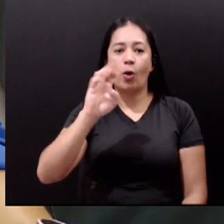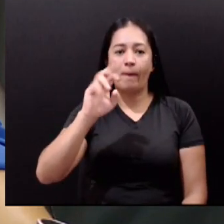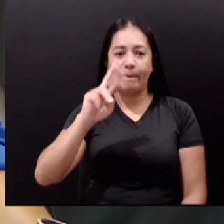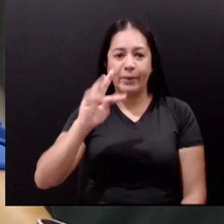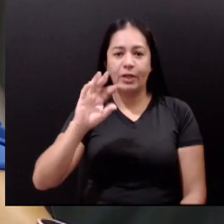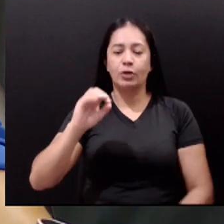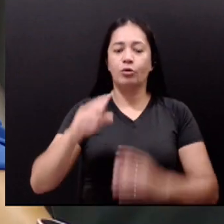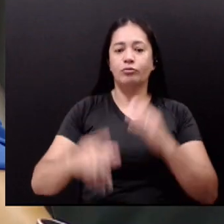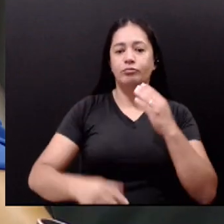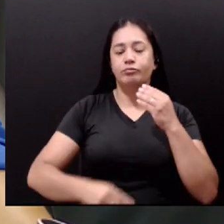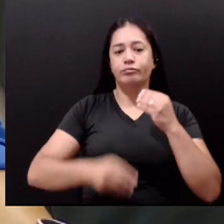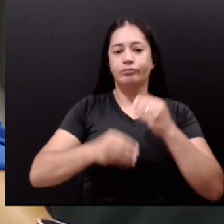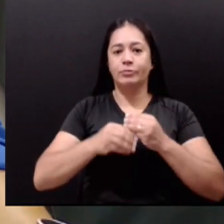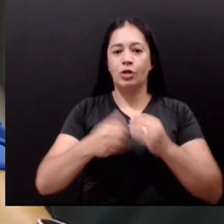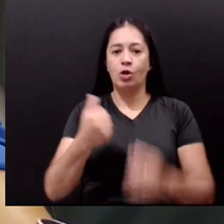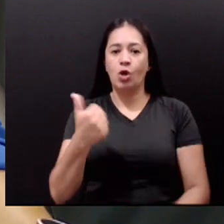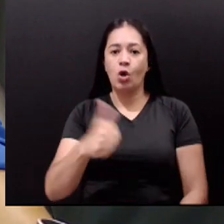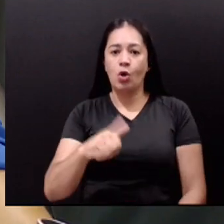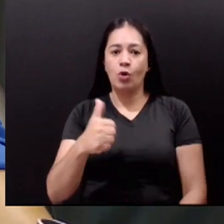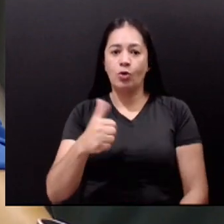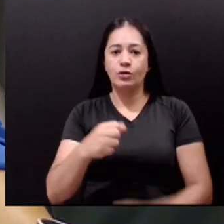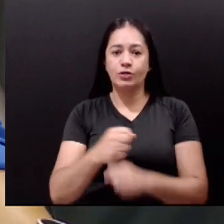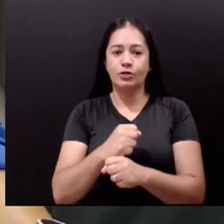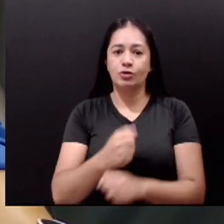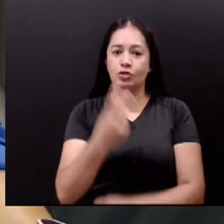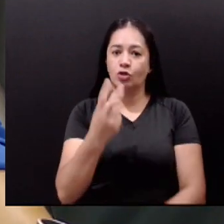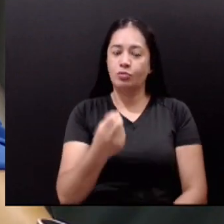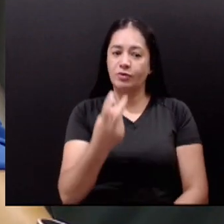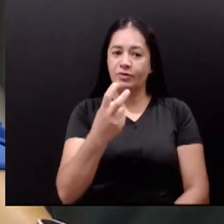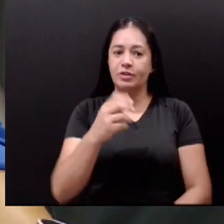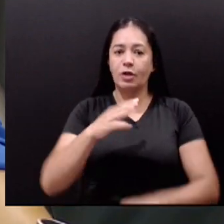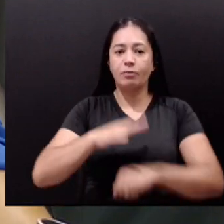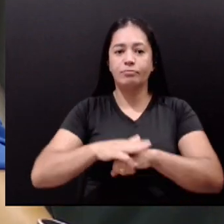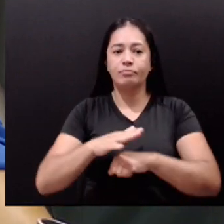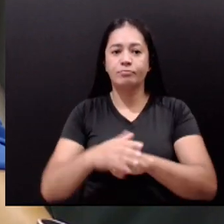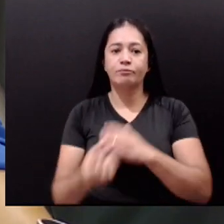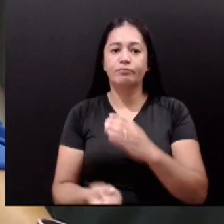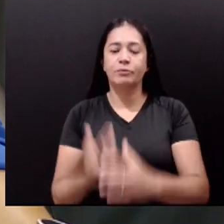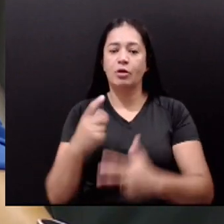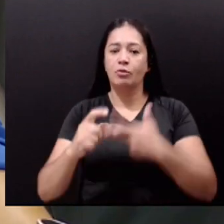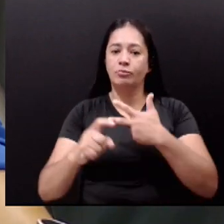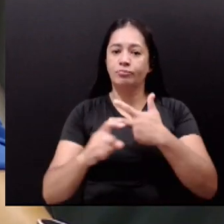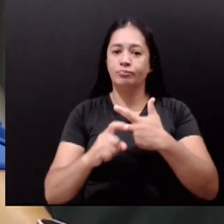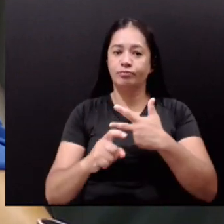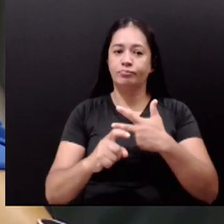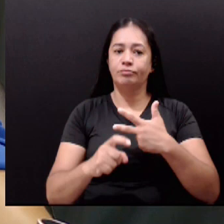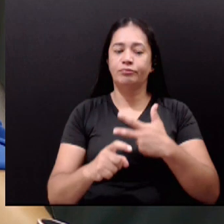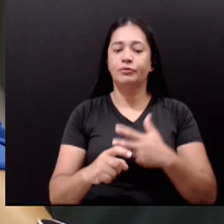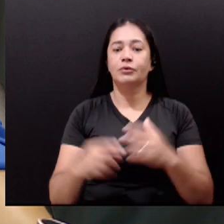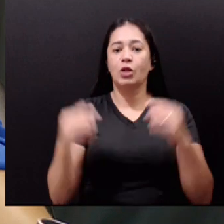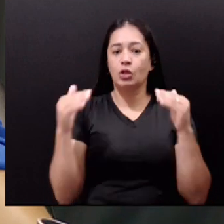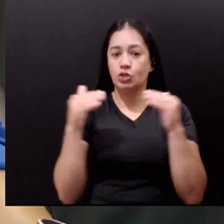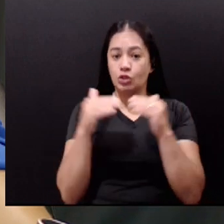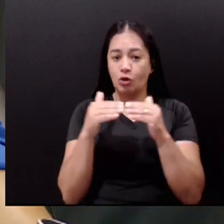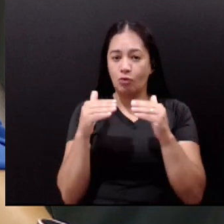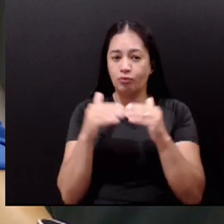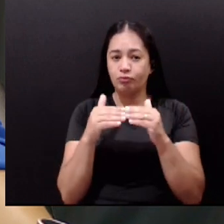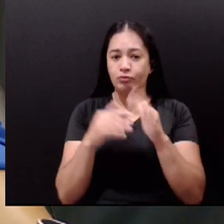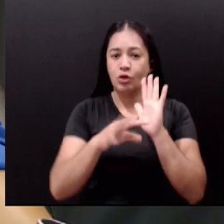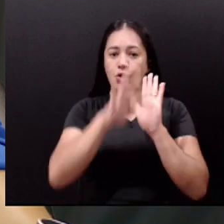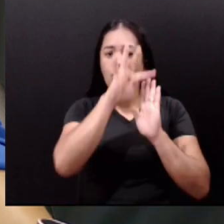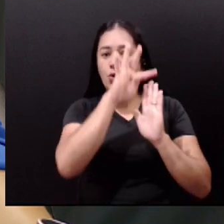de 2025, de autoria do Executivo, sobre a afetação da área. De acordo com o texto da proposta, a área